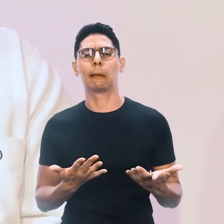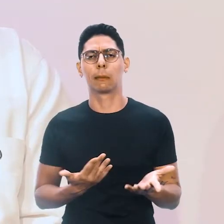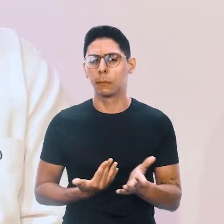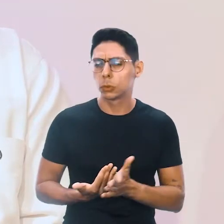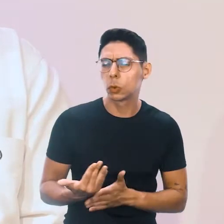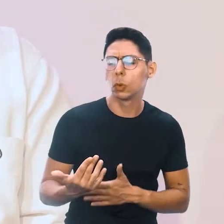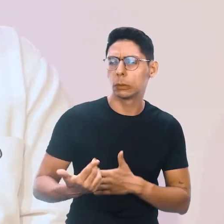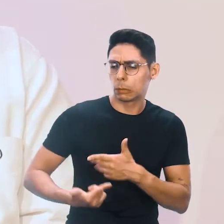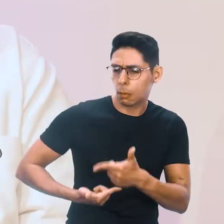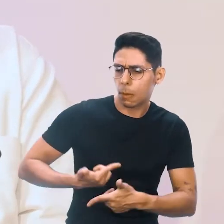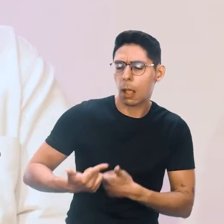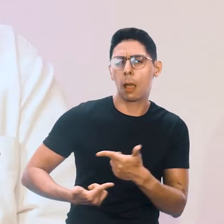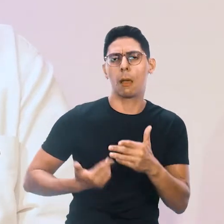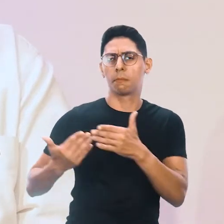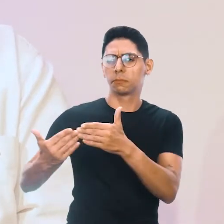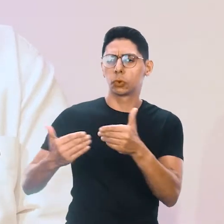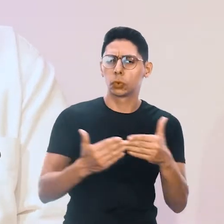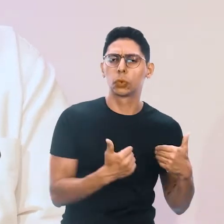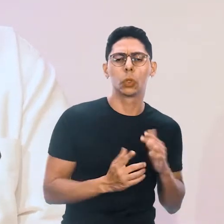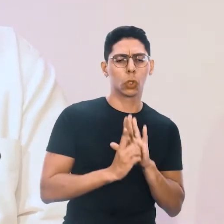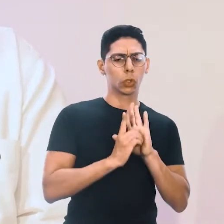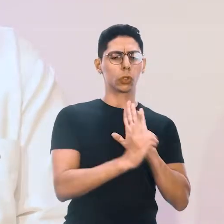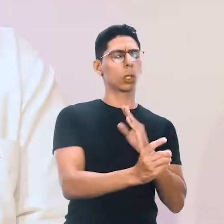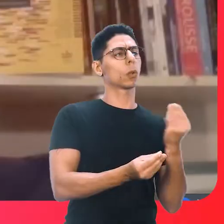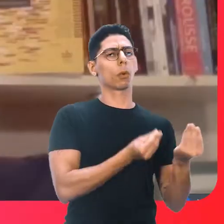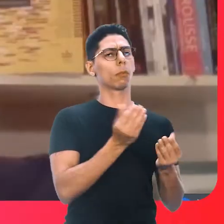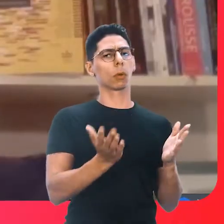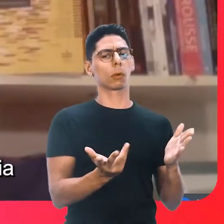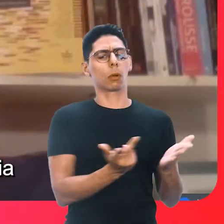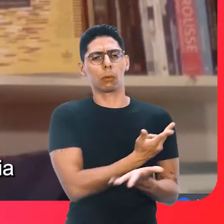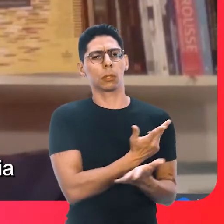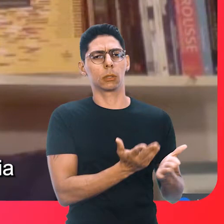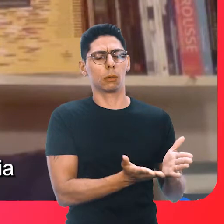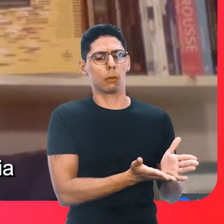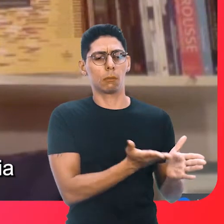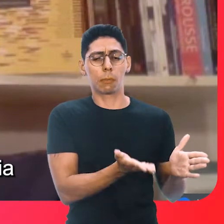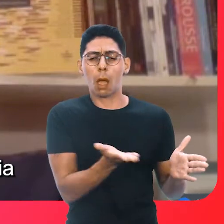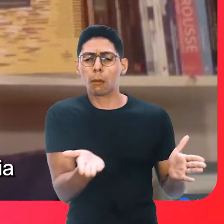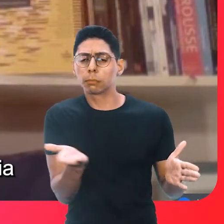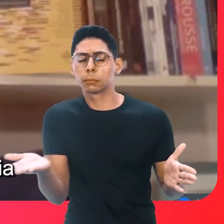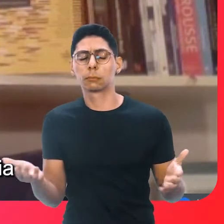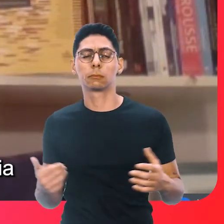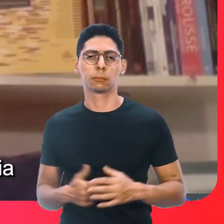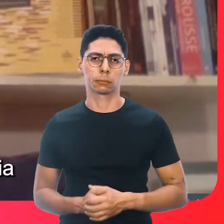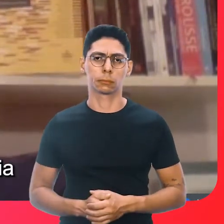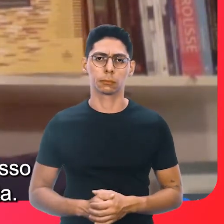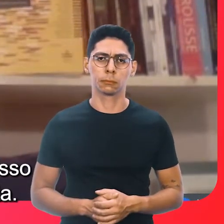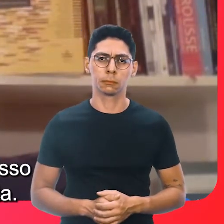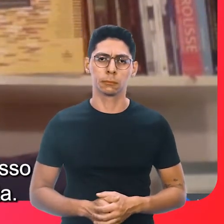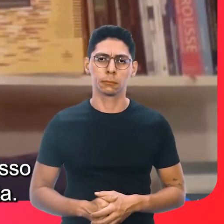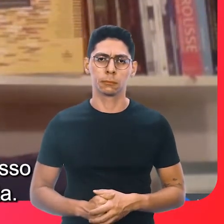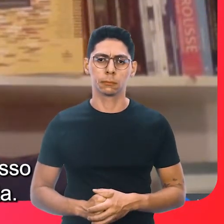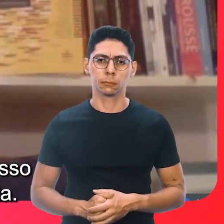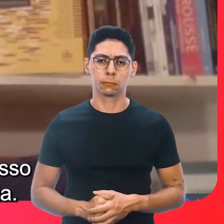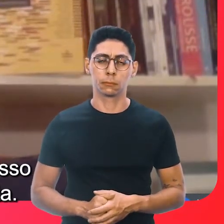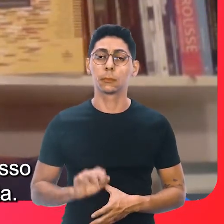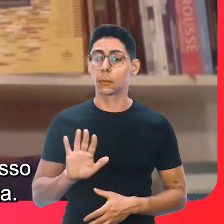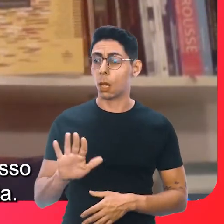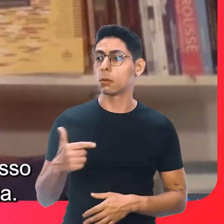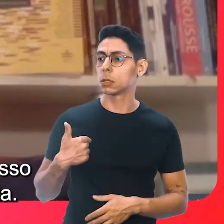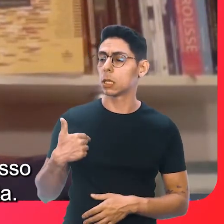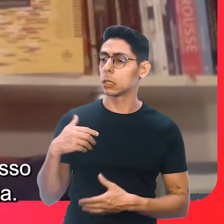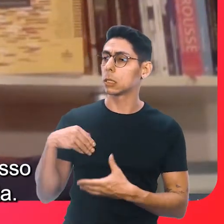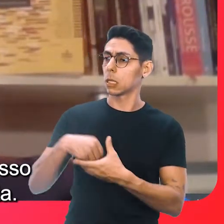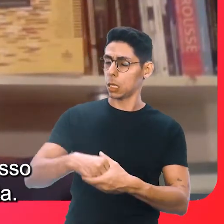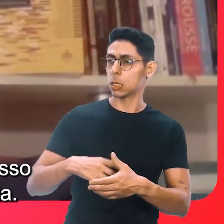lutar pelos seus direitos? Como é que foi esse processo? Então, isso justamente, Antônio, nessa história que eu ia te falar do meu primeiro emprego. Tá.